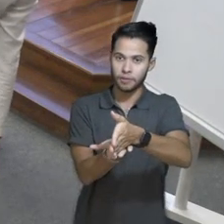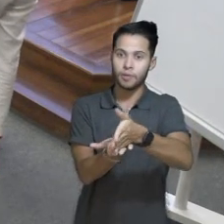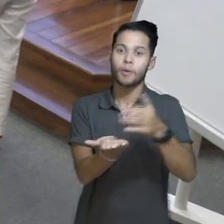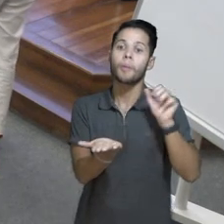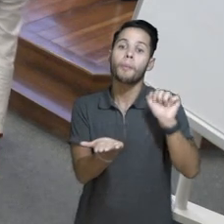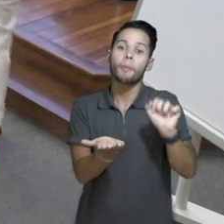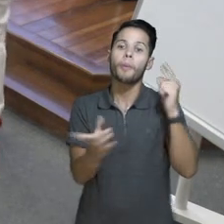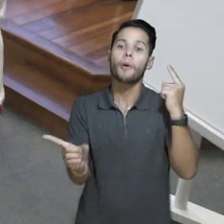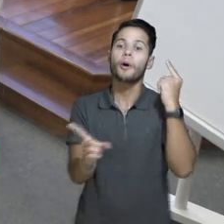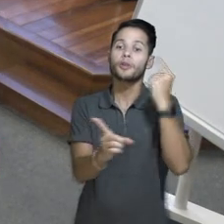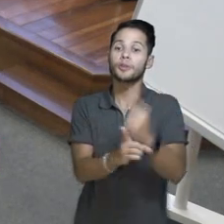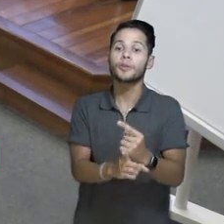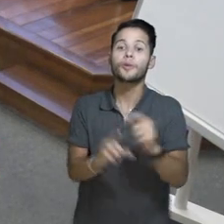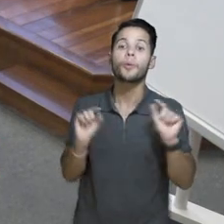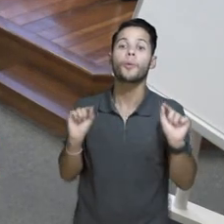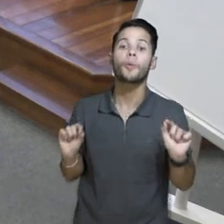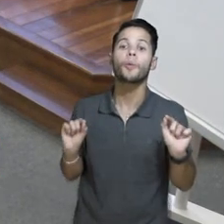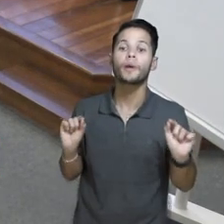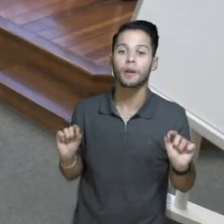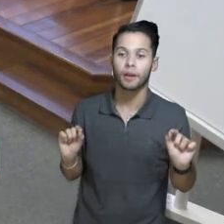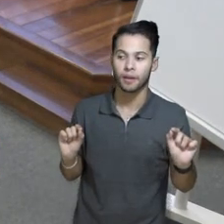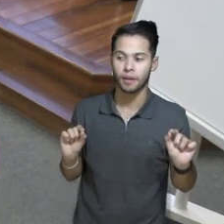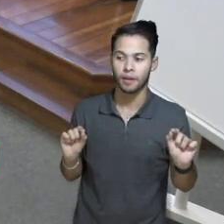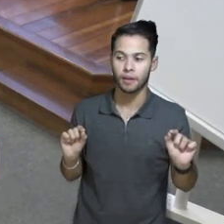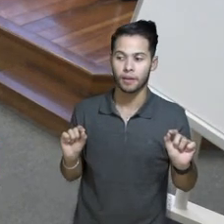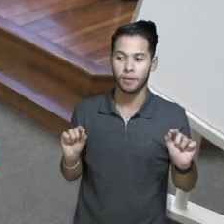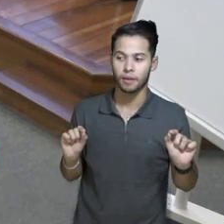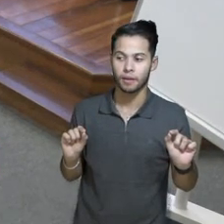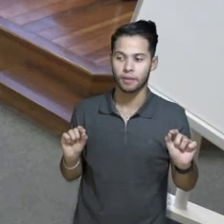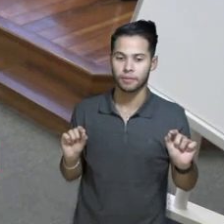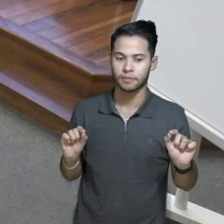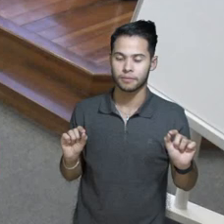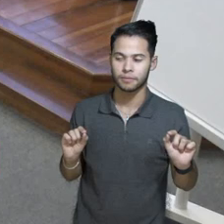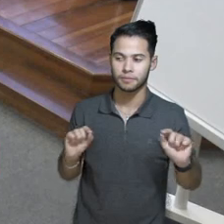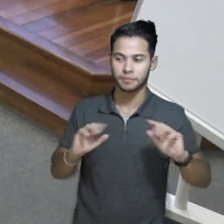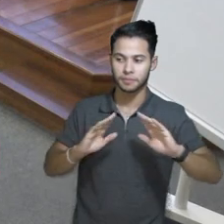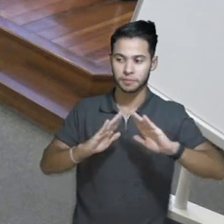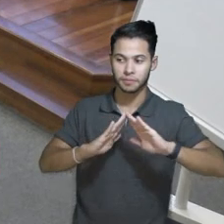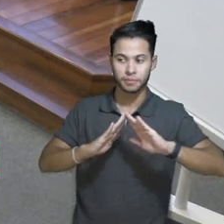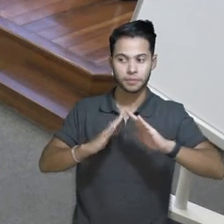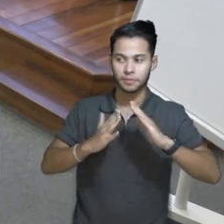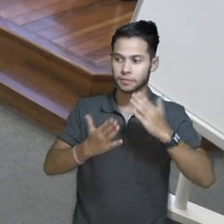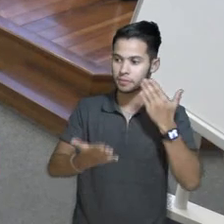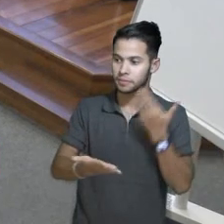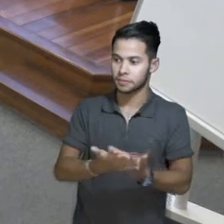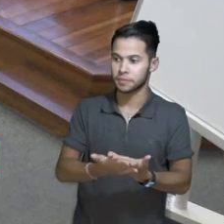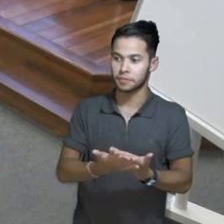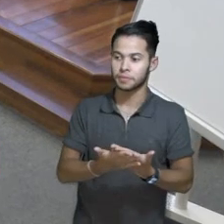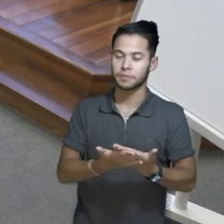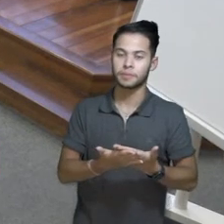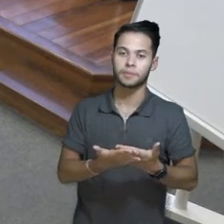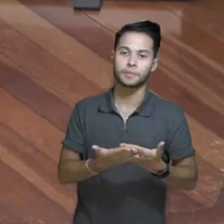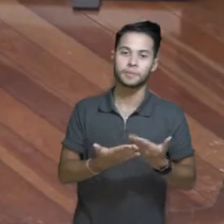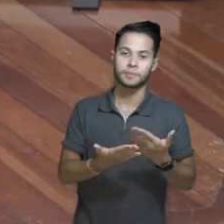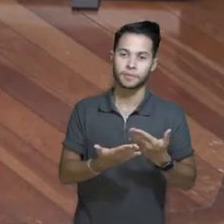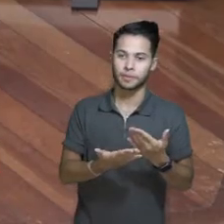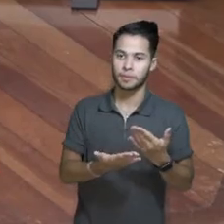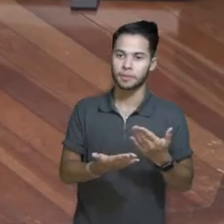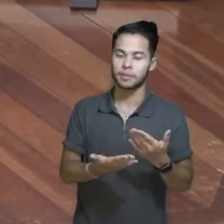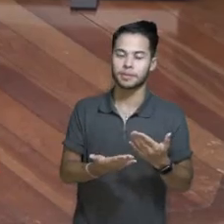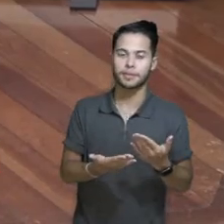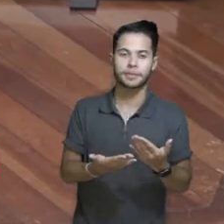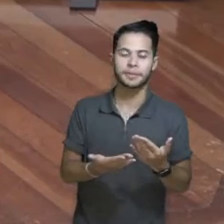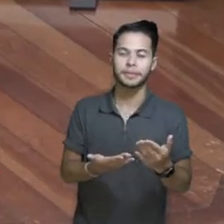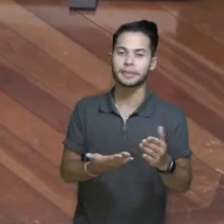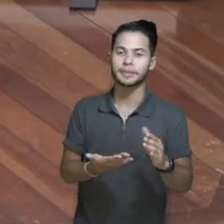encontrar né A escola que eu falo a escola aqui não é não me refiro somente à escola mas essa é uma